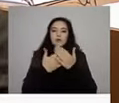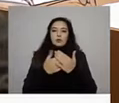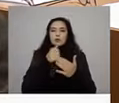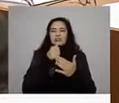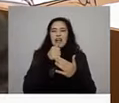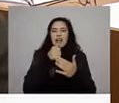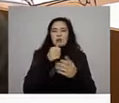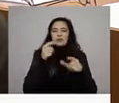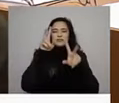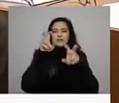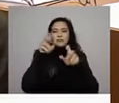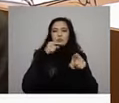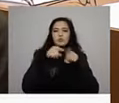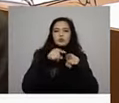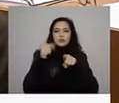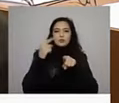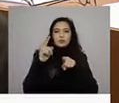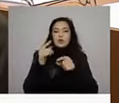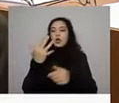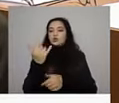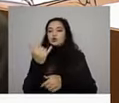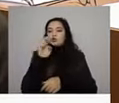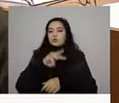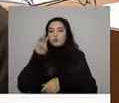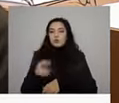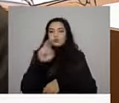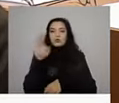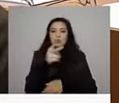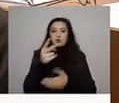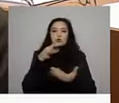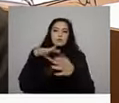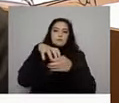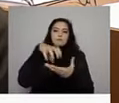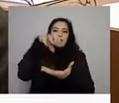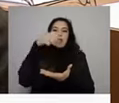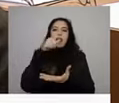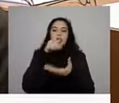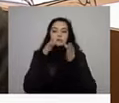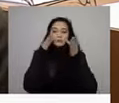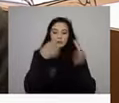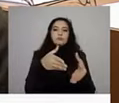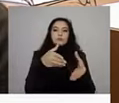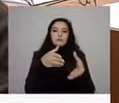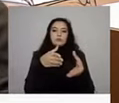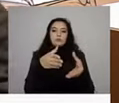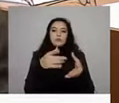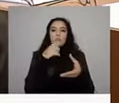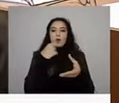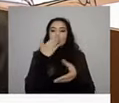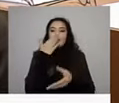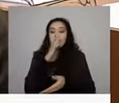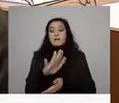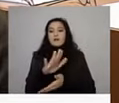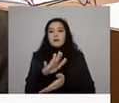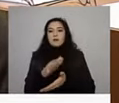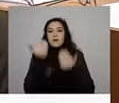12 milhões de euros no Templo da Água. 12 milhões de euros no Templo da Água. É aquilo com que os oeirenses estão confrontados, não foram